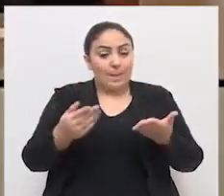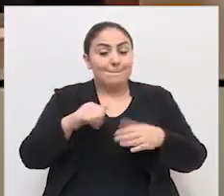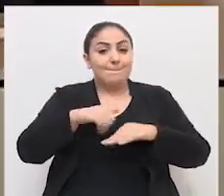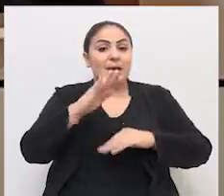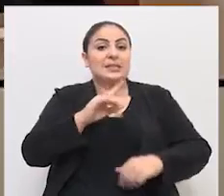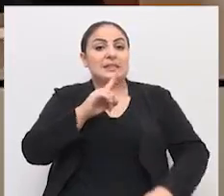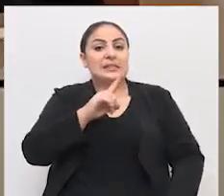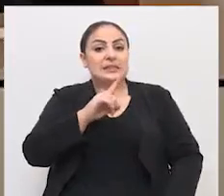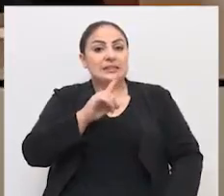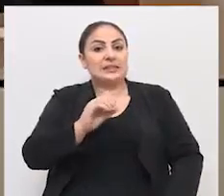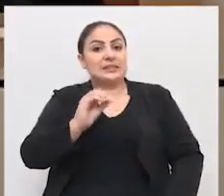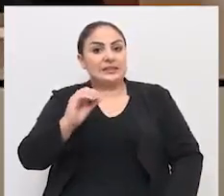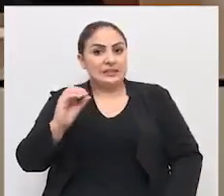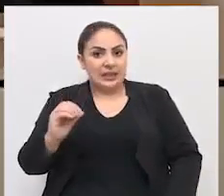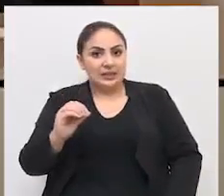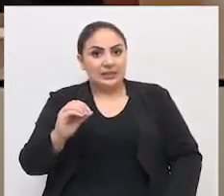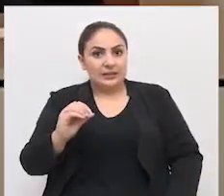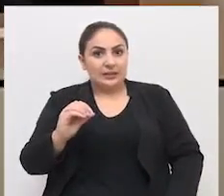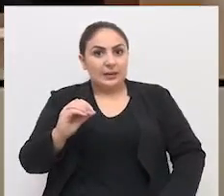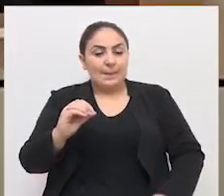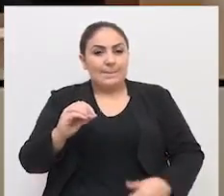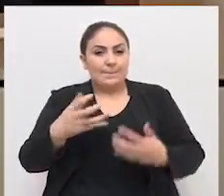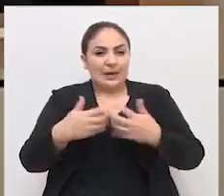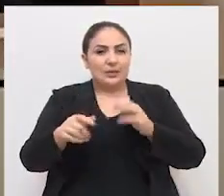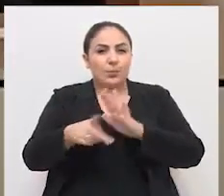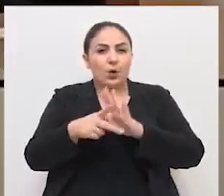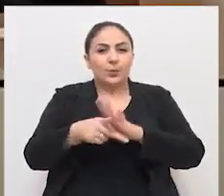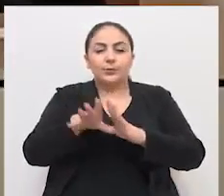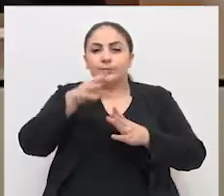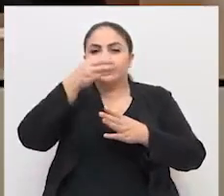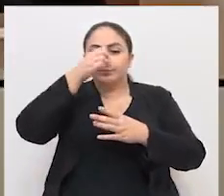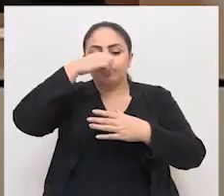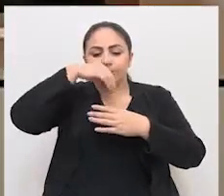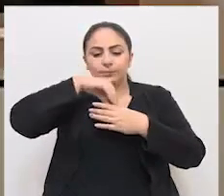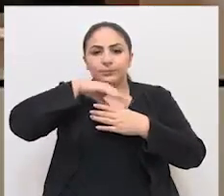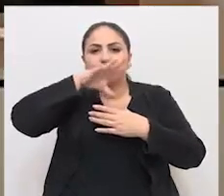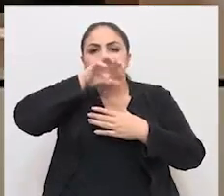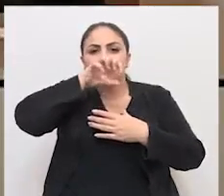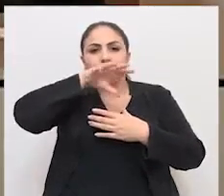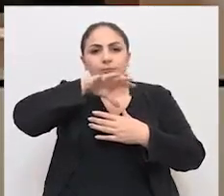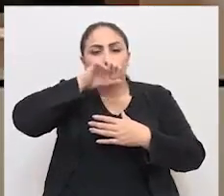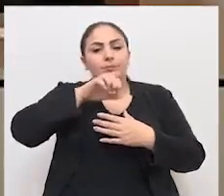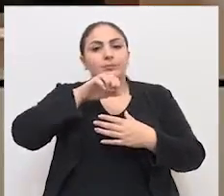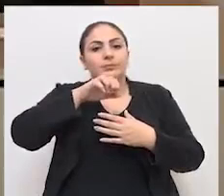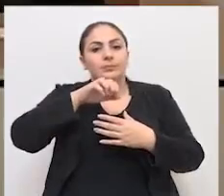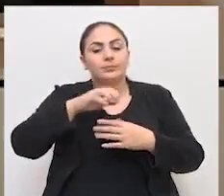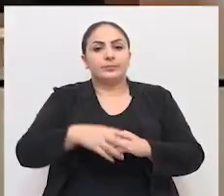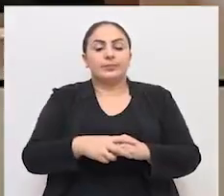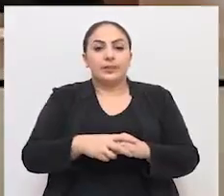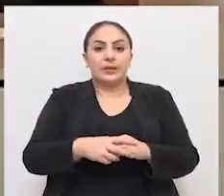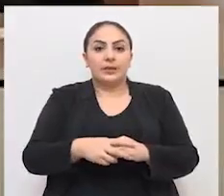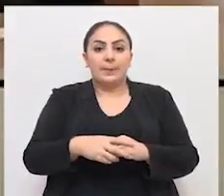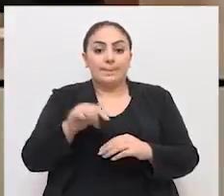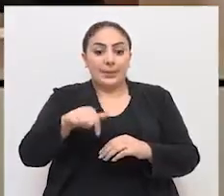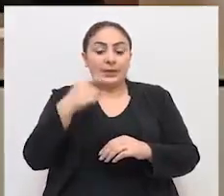mais 100 respiradores para o estado do Rio Grande do Sul. Muito obrigado, ministro e toda a equipe do Ministério.